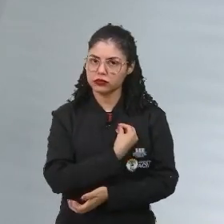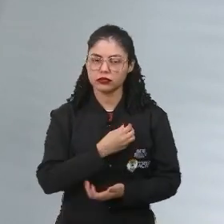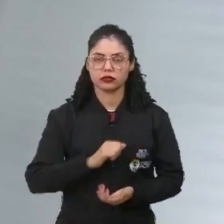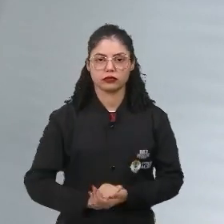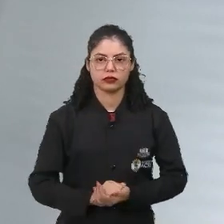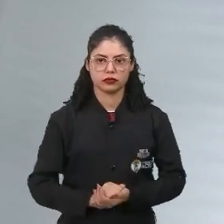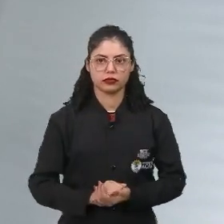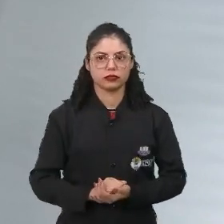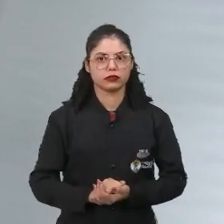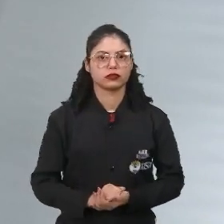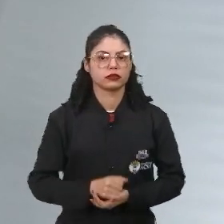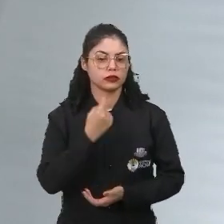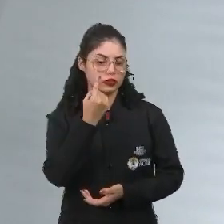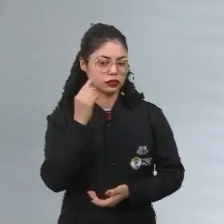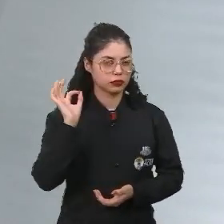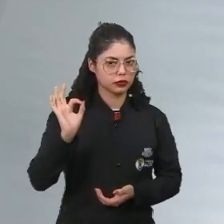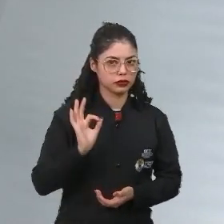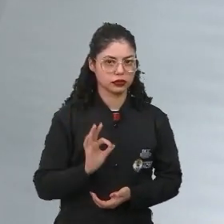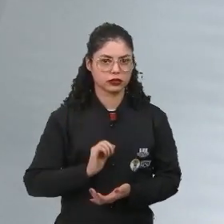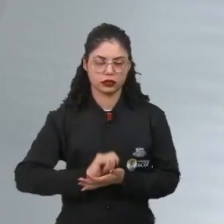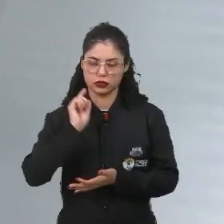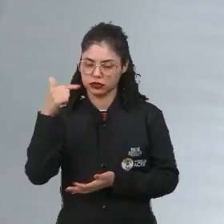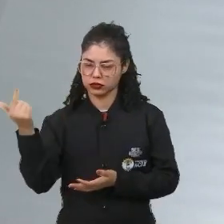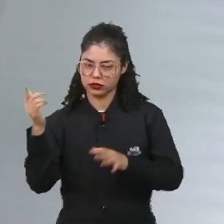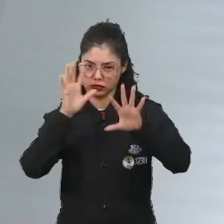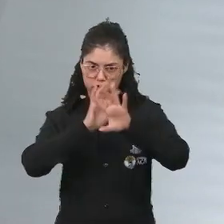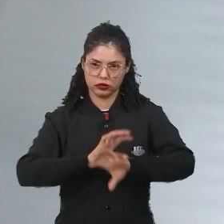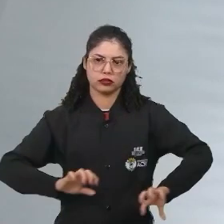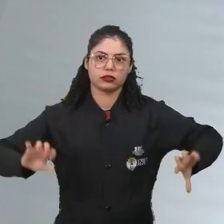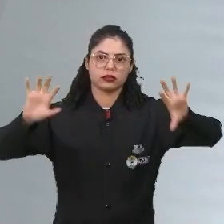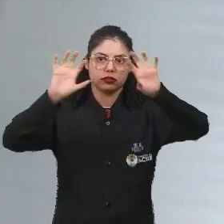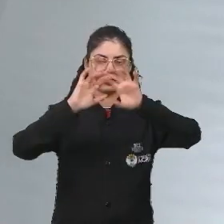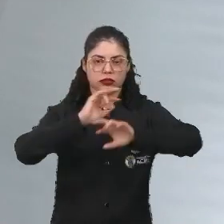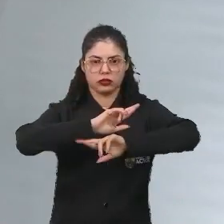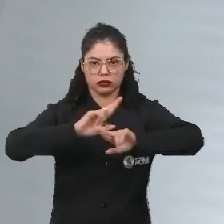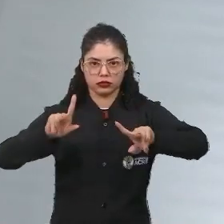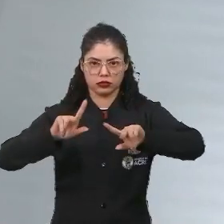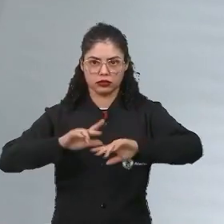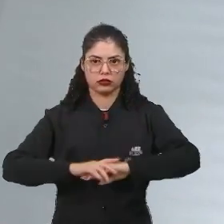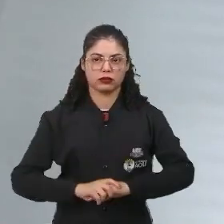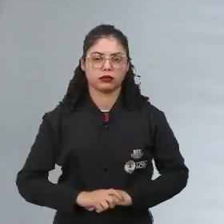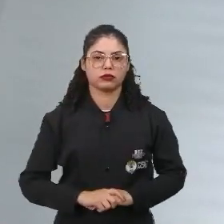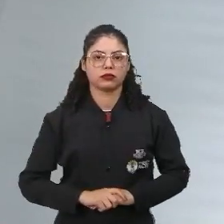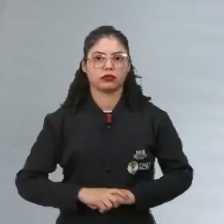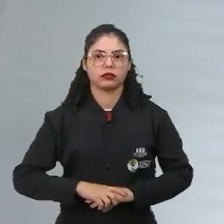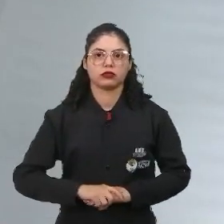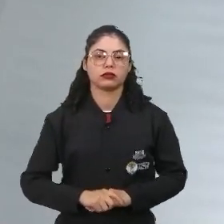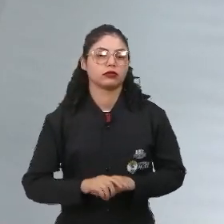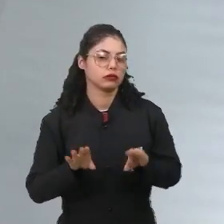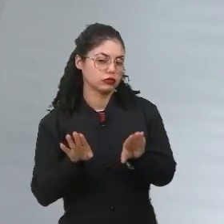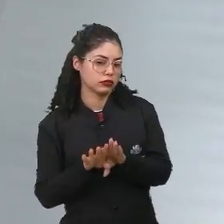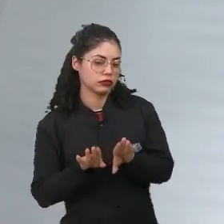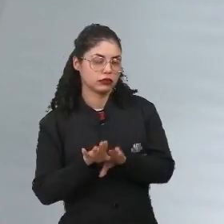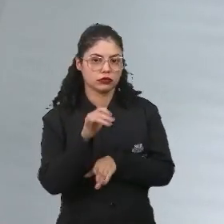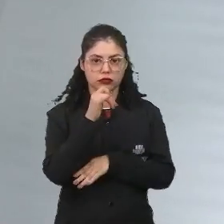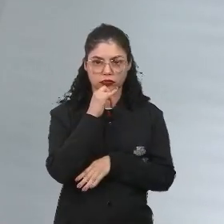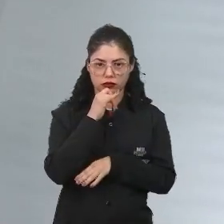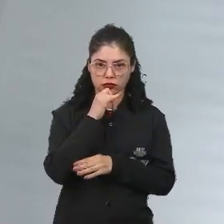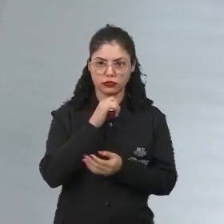e 1% aí de outros gases diferentes. Também é um exemplo